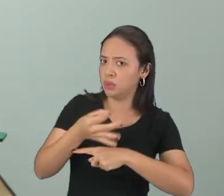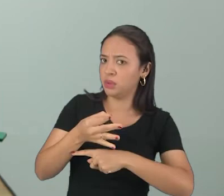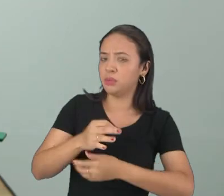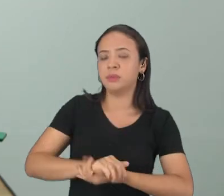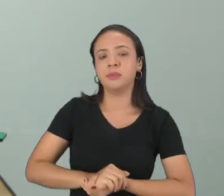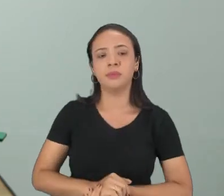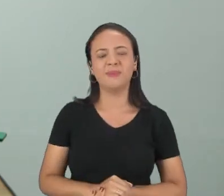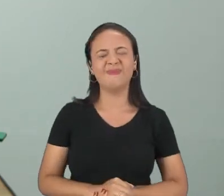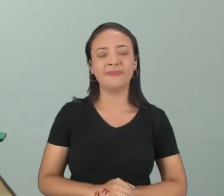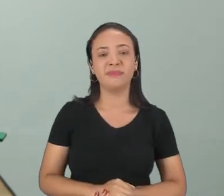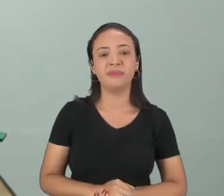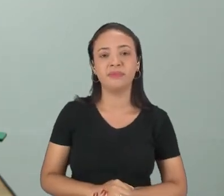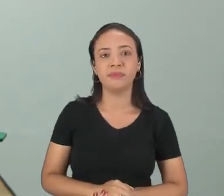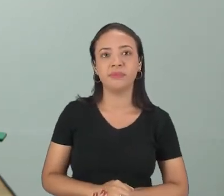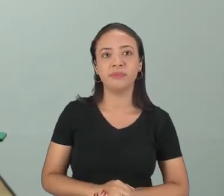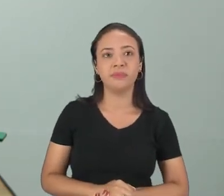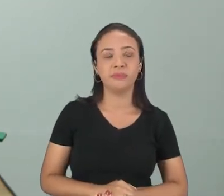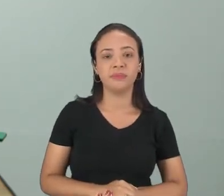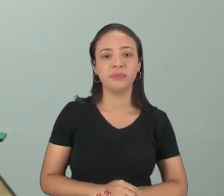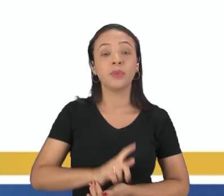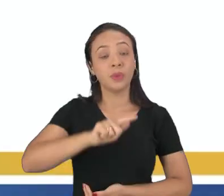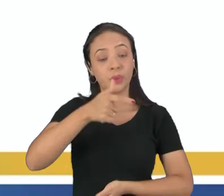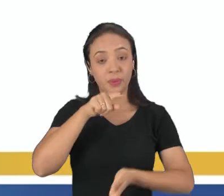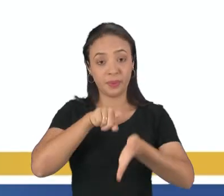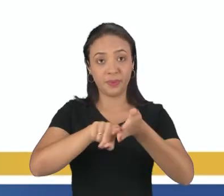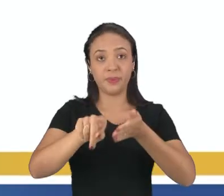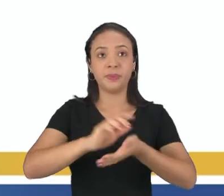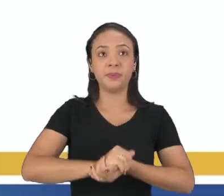certinho? Vamos para mais uma situação, problema.